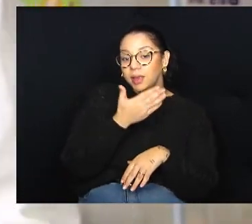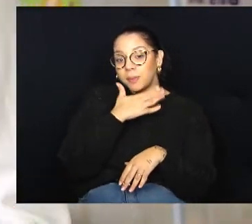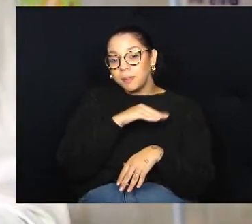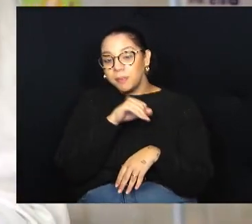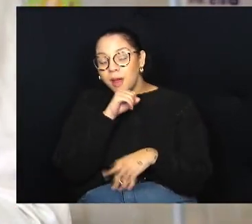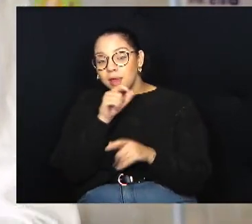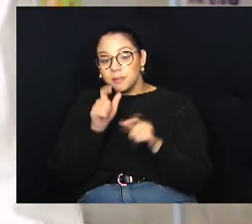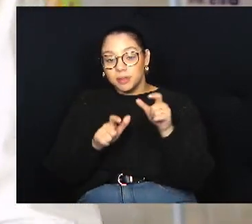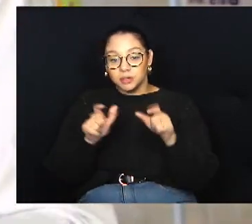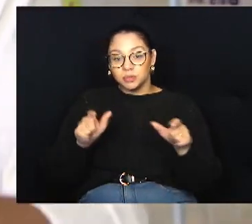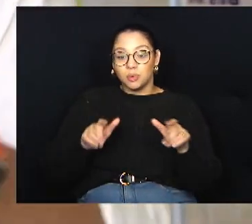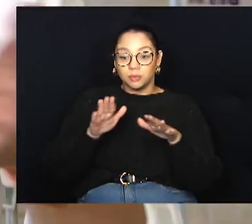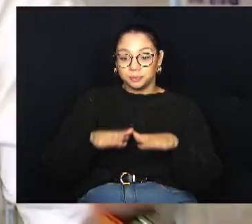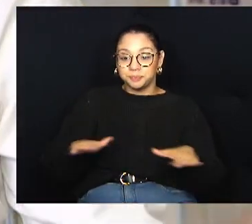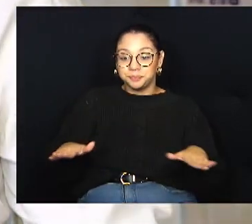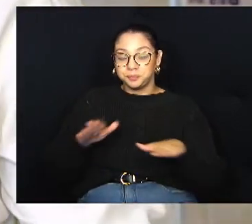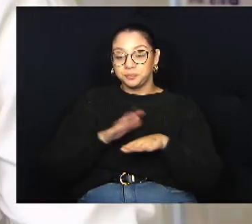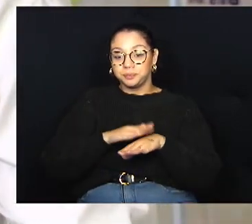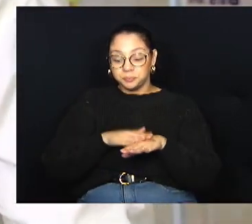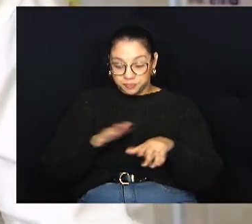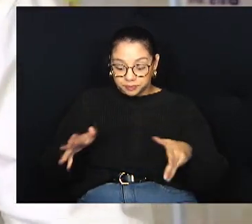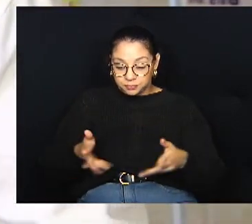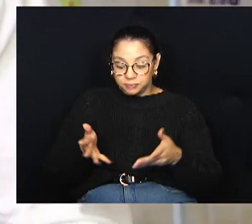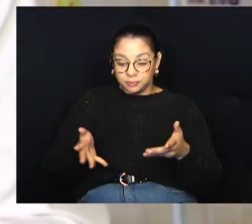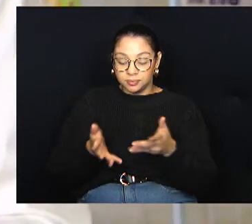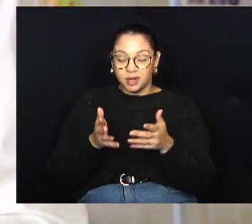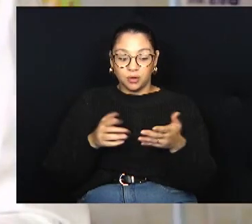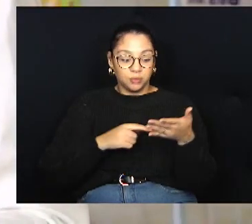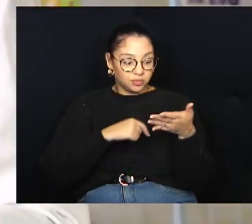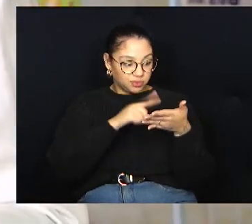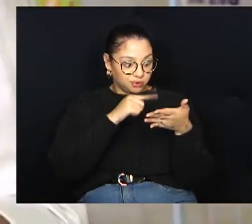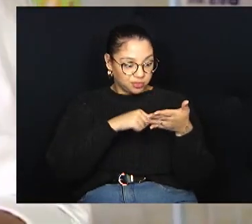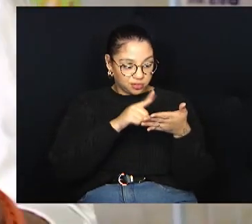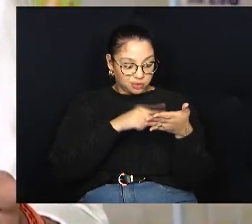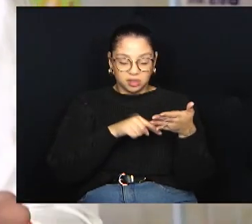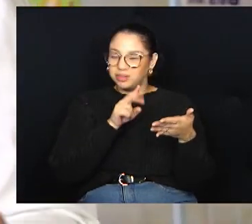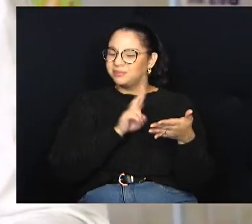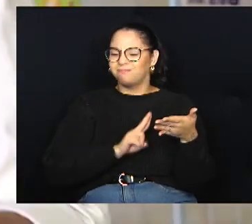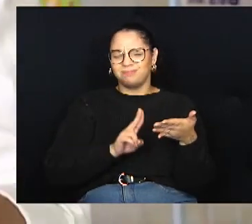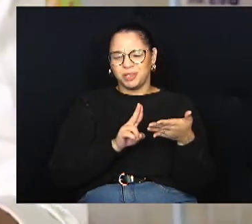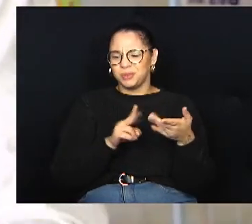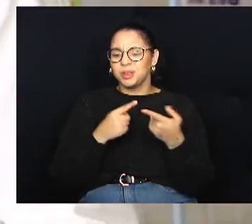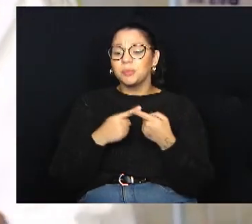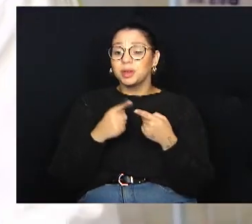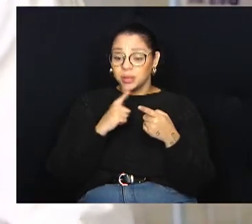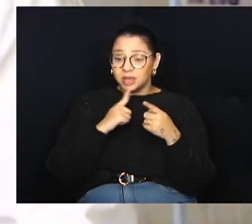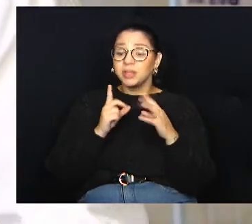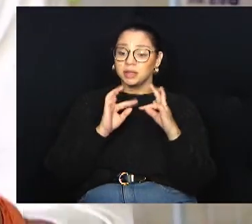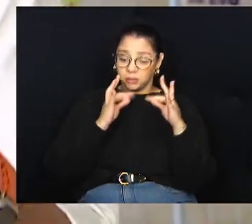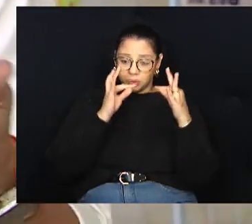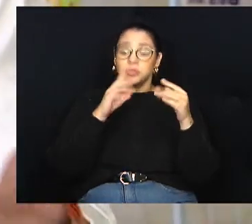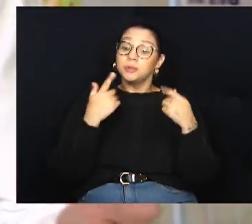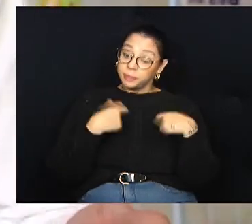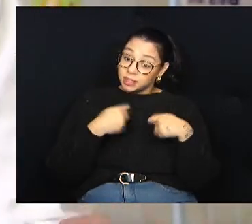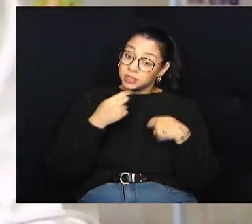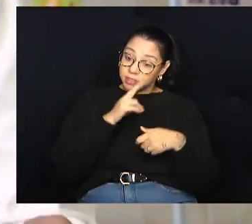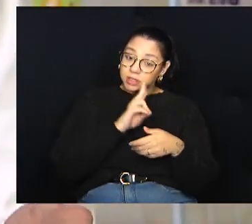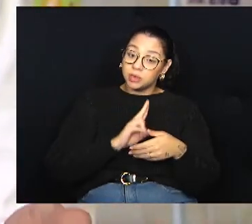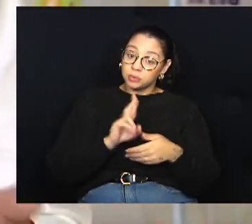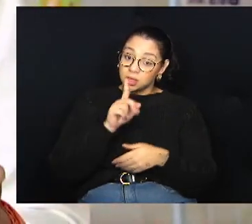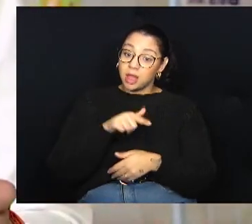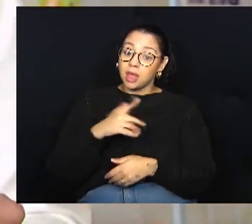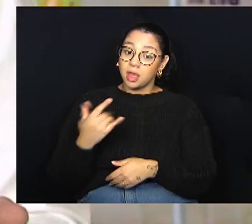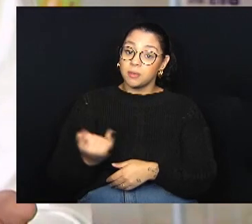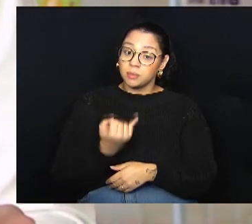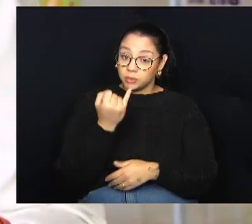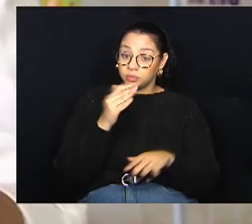com as crianças, estimulando o não uso da tela, porque a gente tem a tecnologia, a gente precisa usar a tecnologia. É importante as